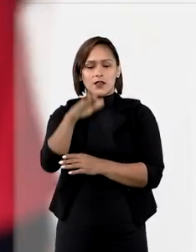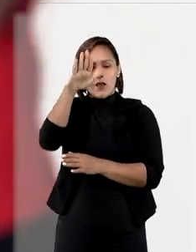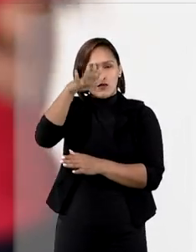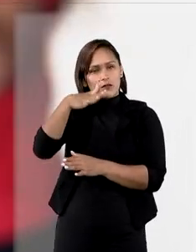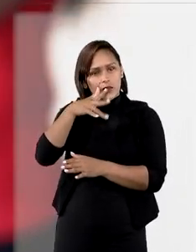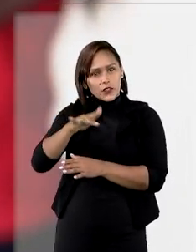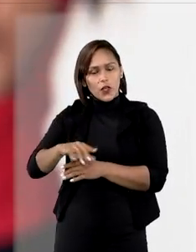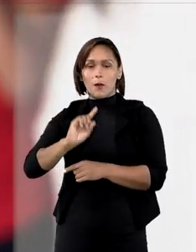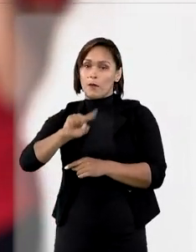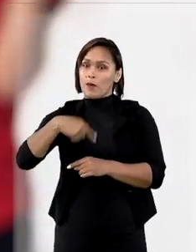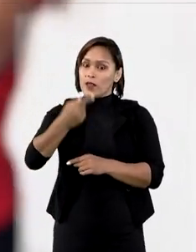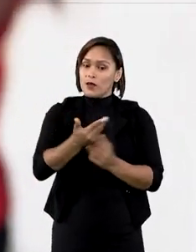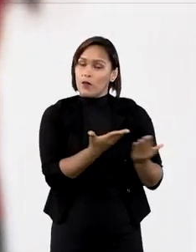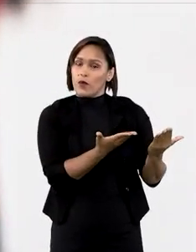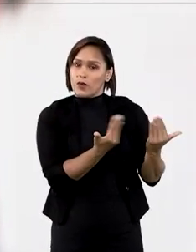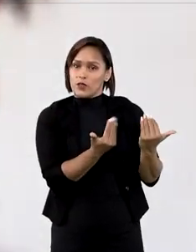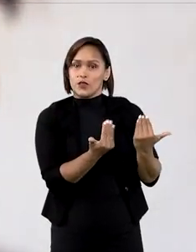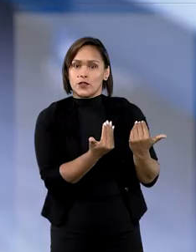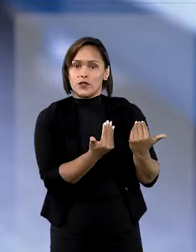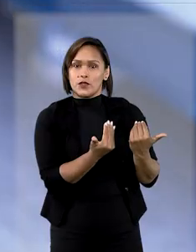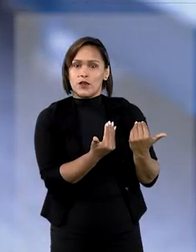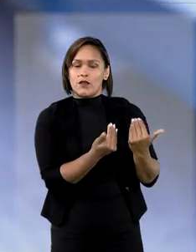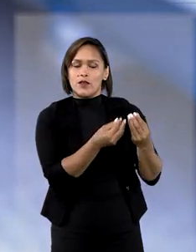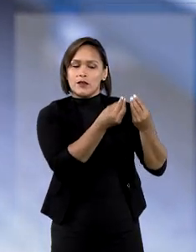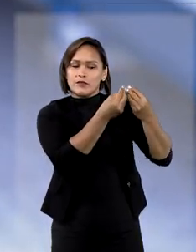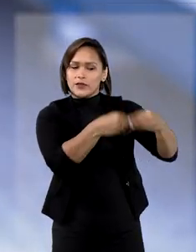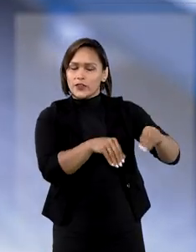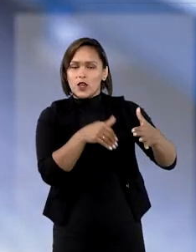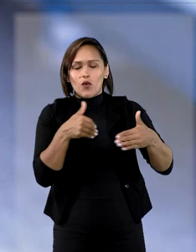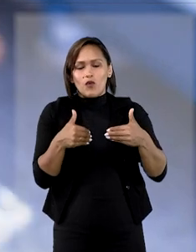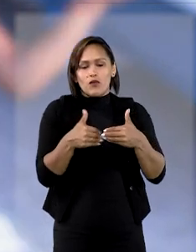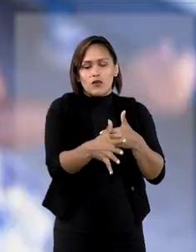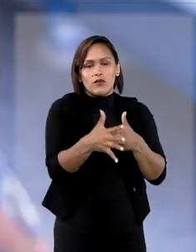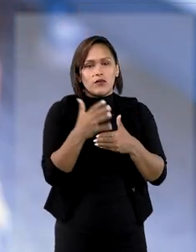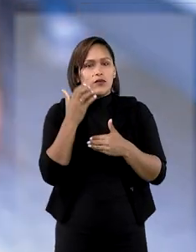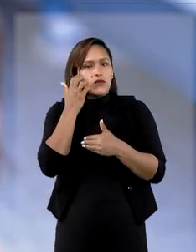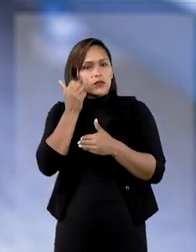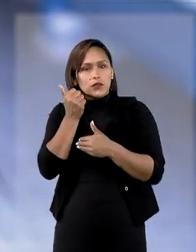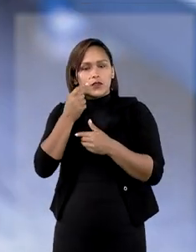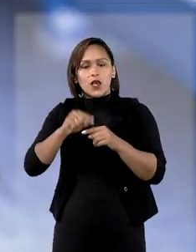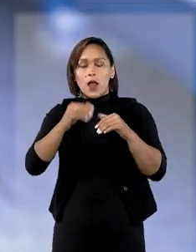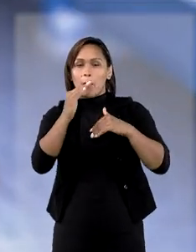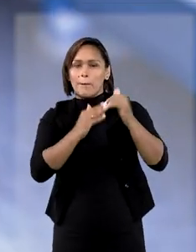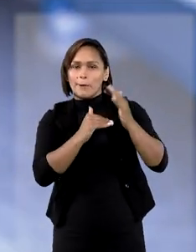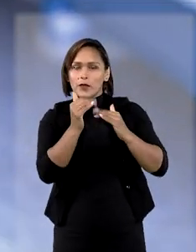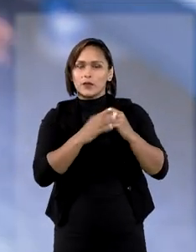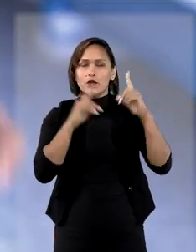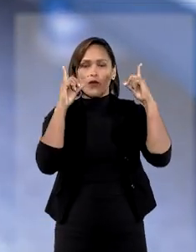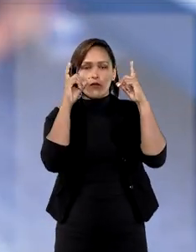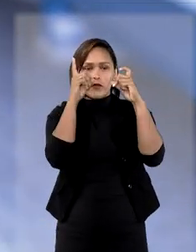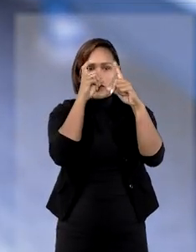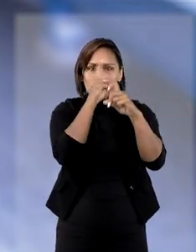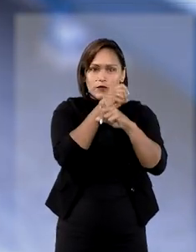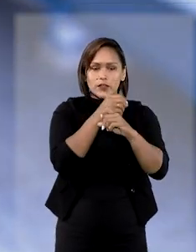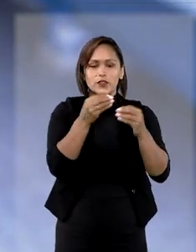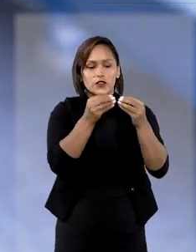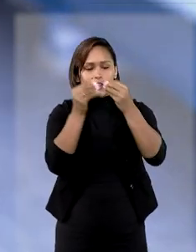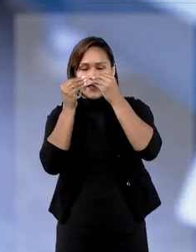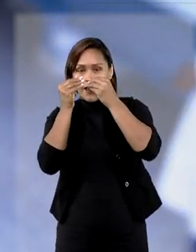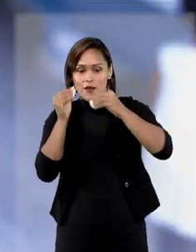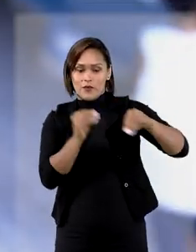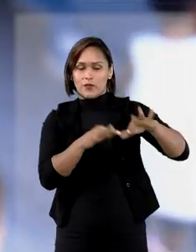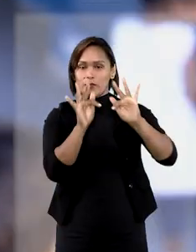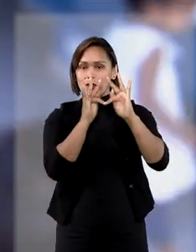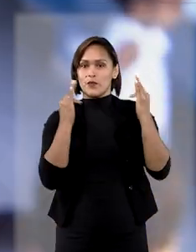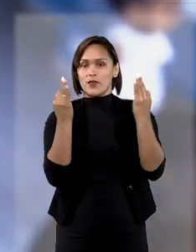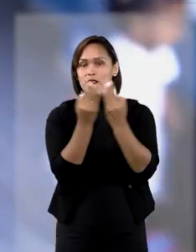infância, mas que depois, quando ela estava na adolescência, desistiu de levar adiante a adoção e praticou atos que acabaram resultando na